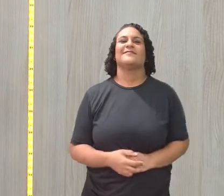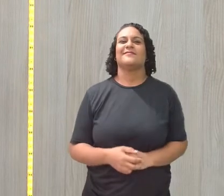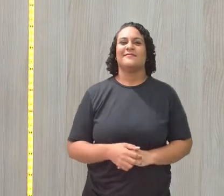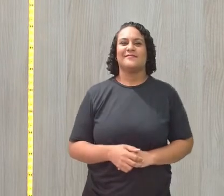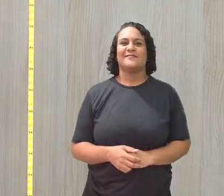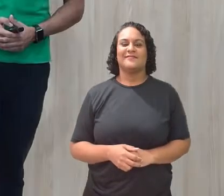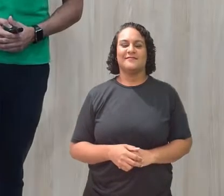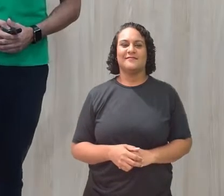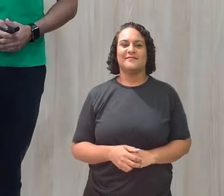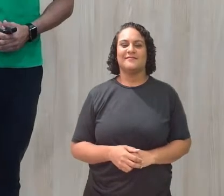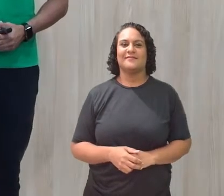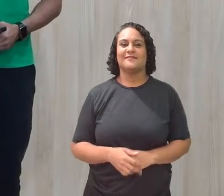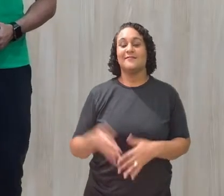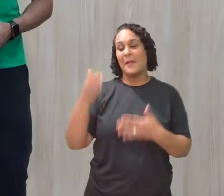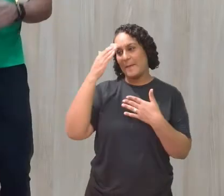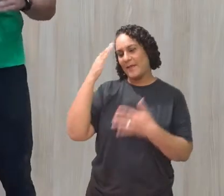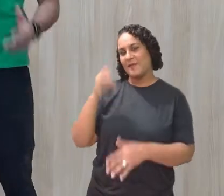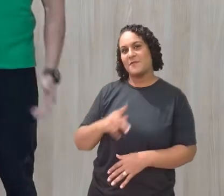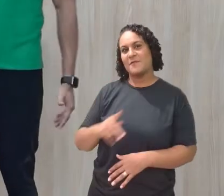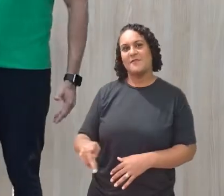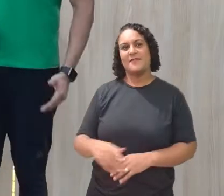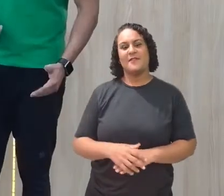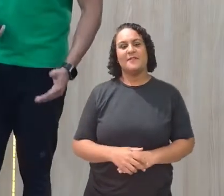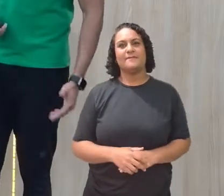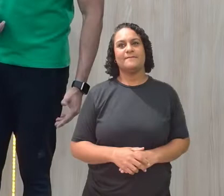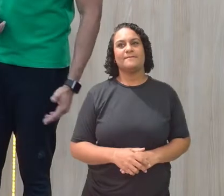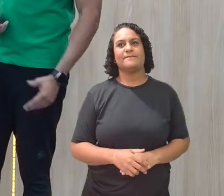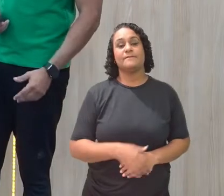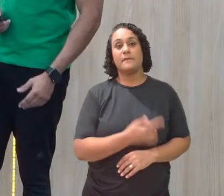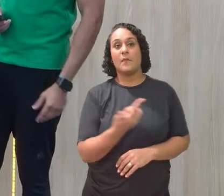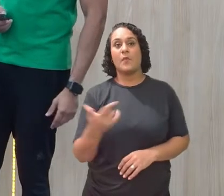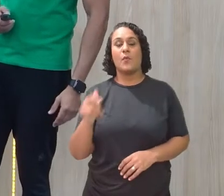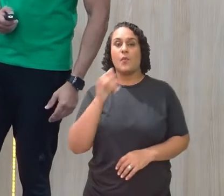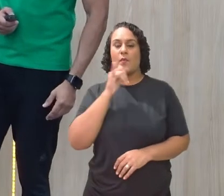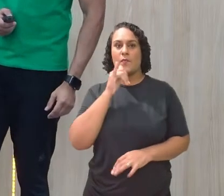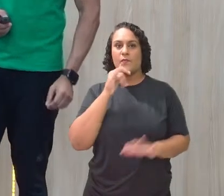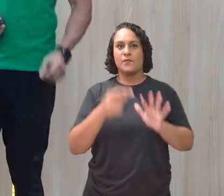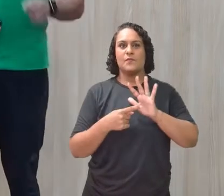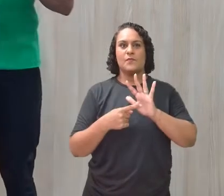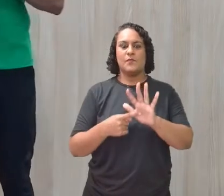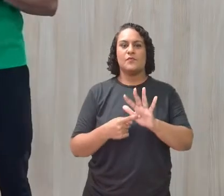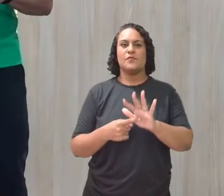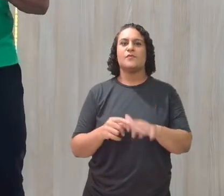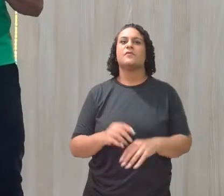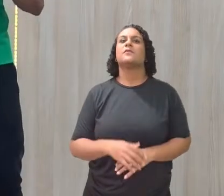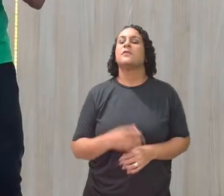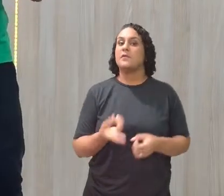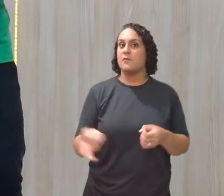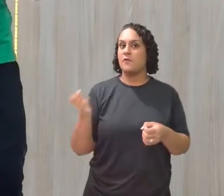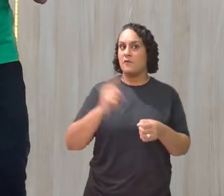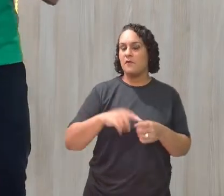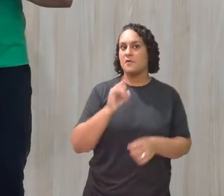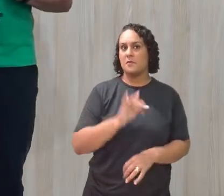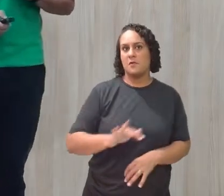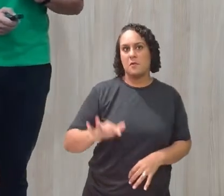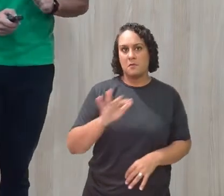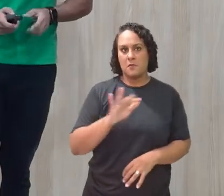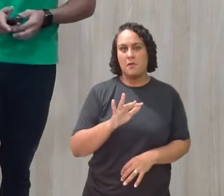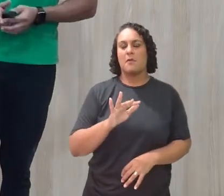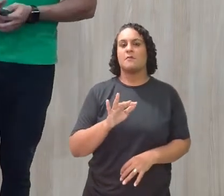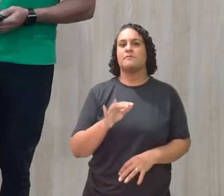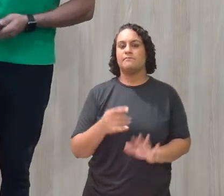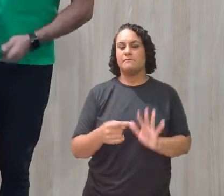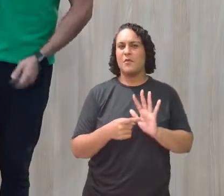Pedro. Muito obrigado, professora. Vamos lá. Outro exemplo que eu coloquei aqui, ó. Depois eu vou voltar para esses exemplos para mostrar algo para você,